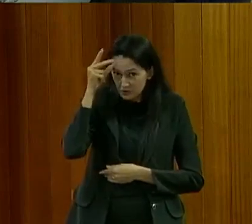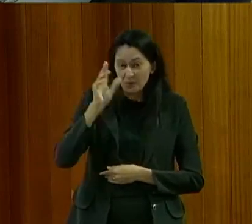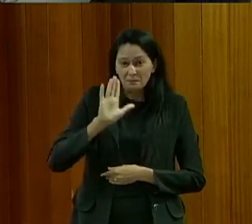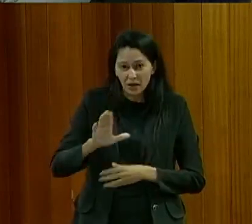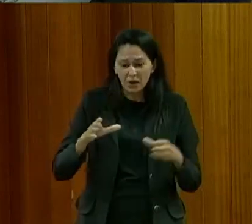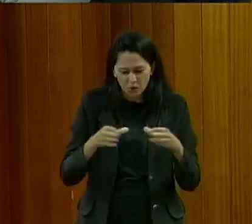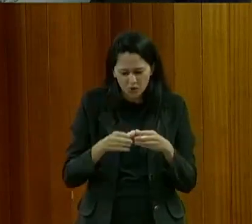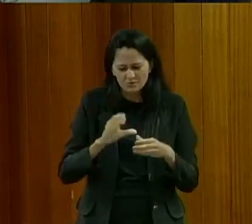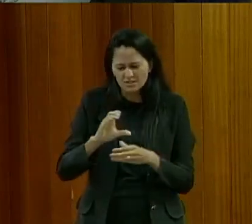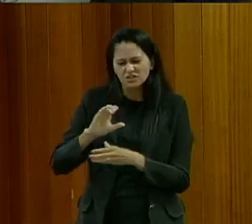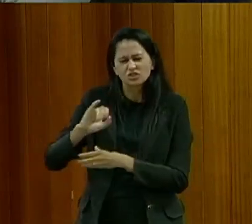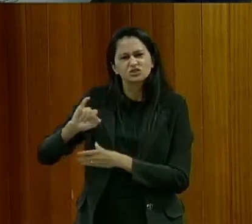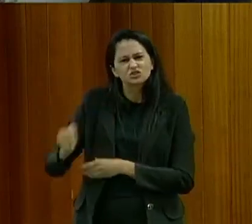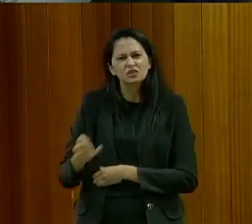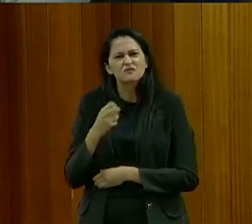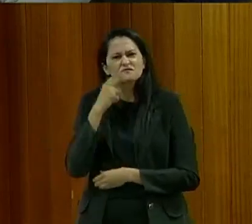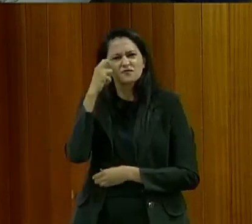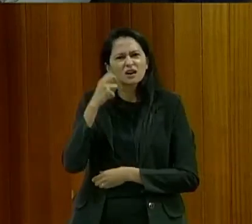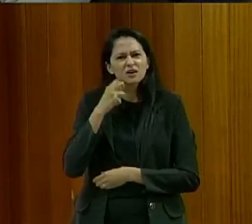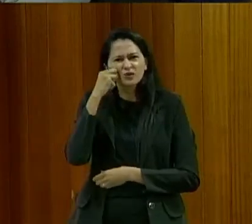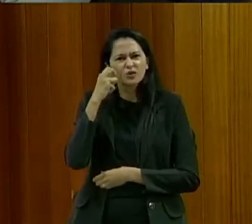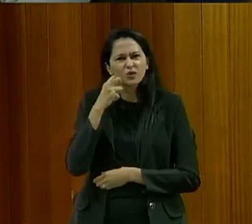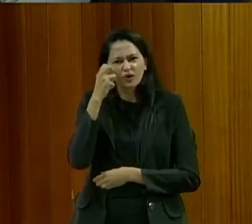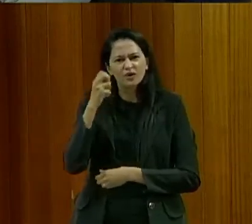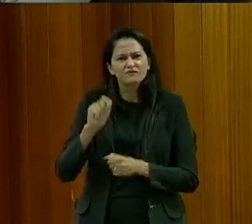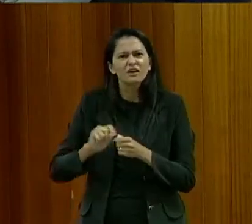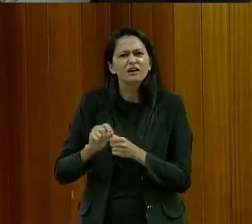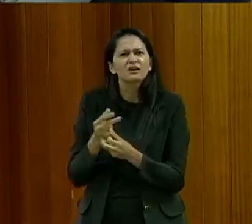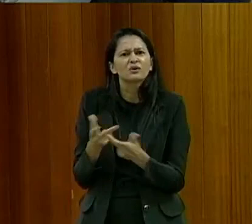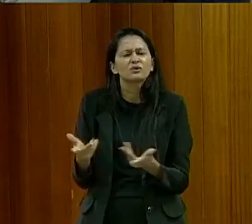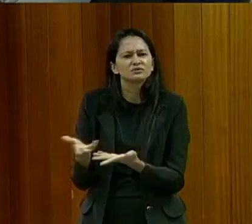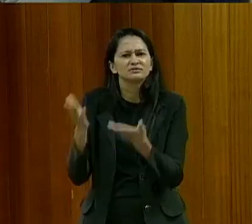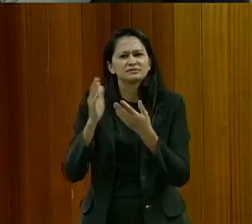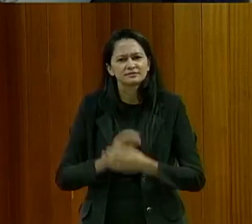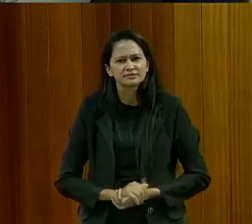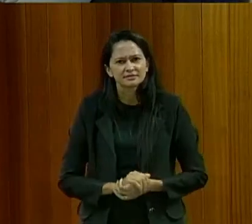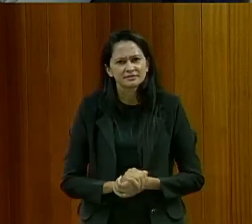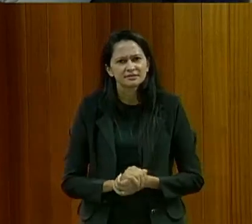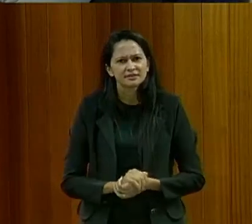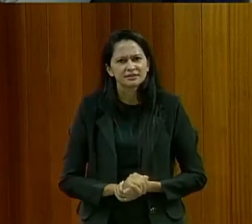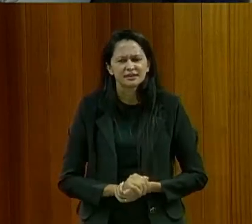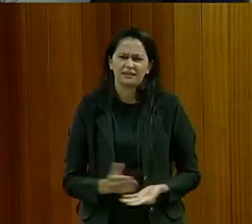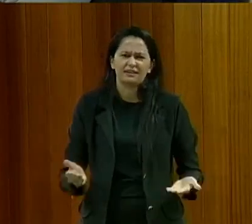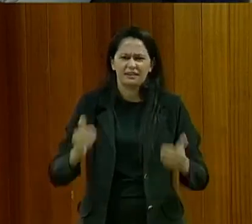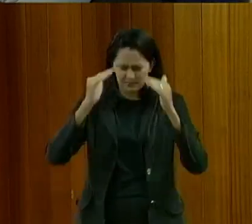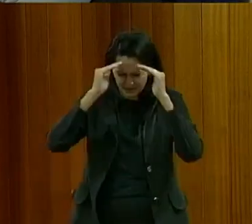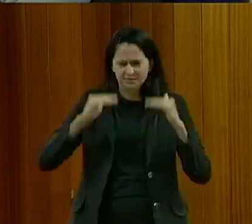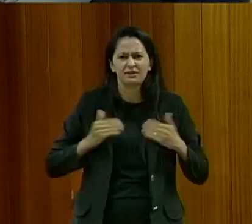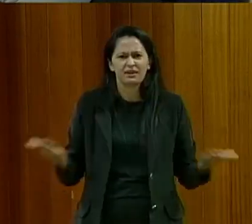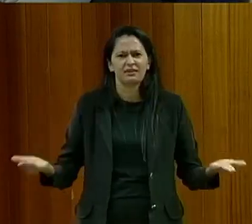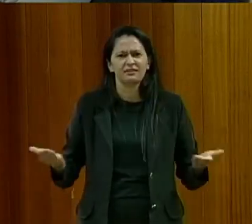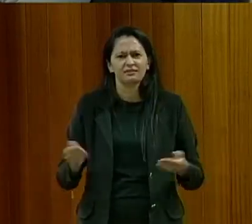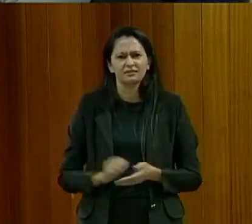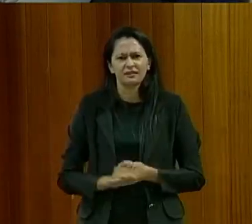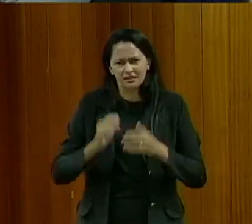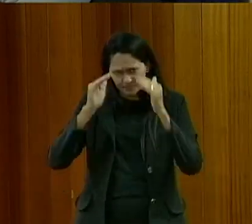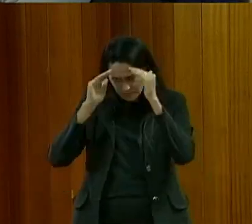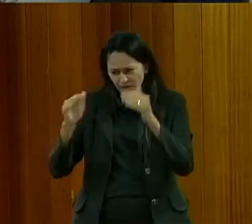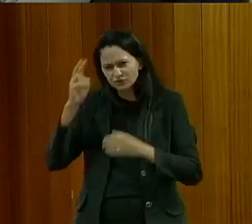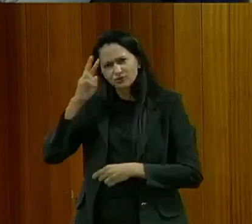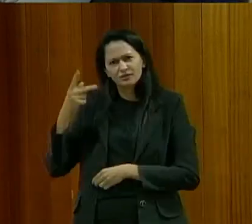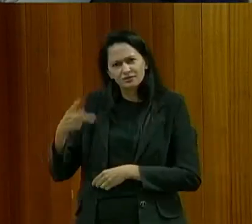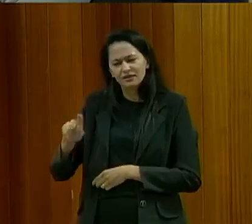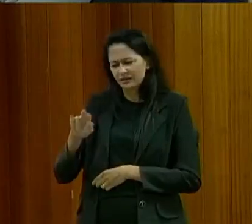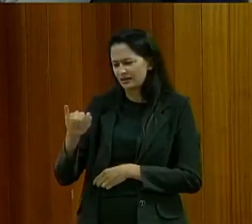CCJ, vergonhosa, vergonhosa fazer um negócio desse. Me respeita, respeita a memória do Iris Rezende